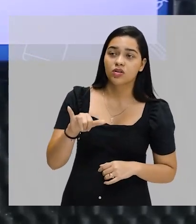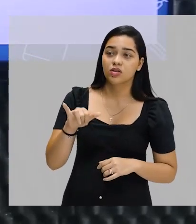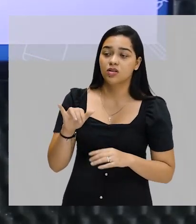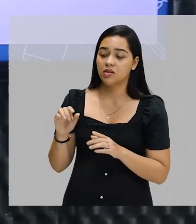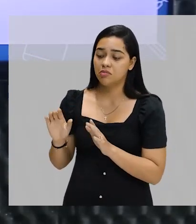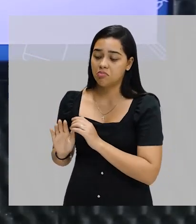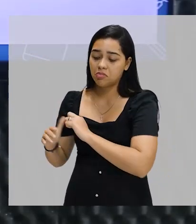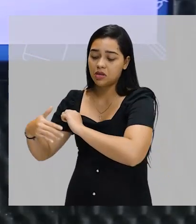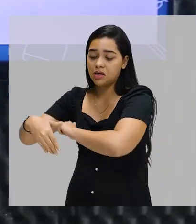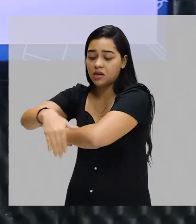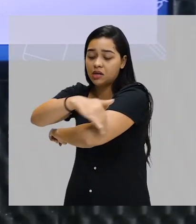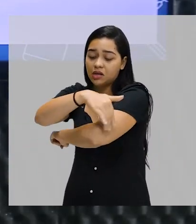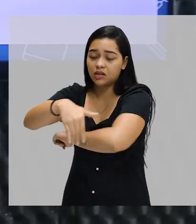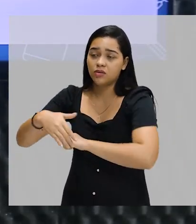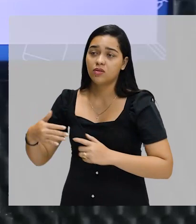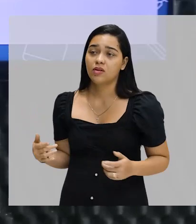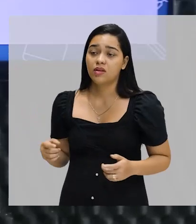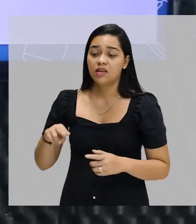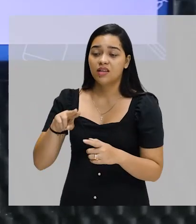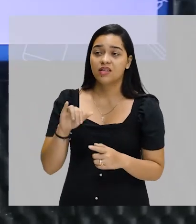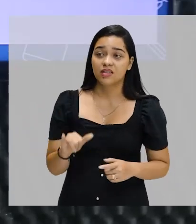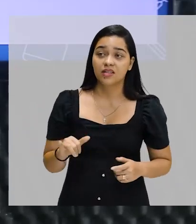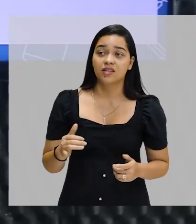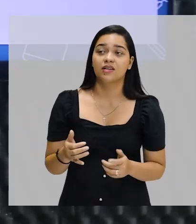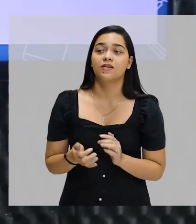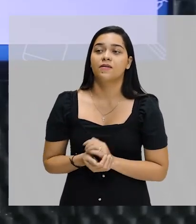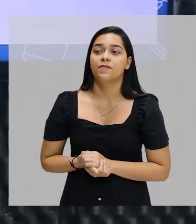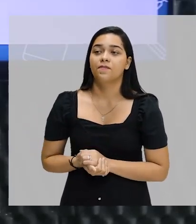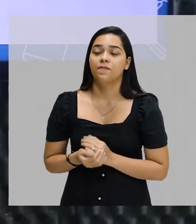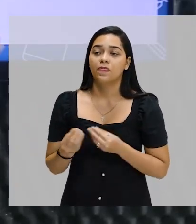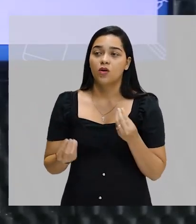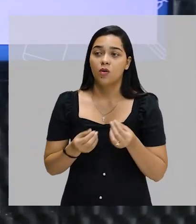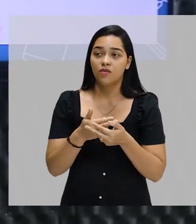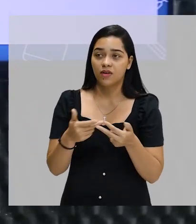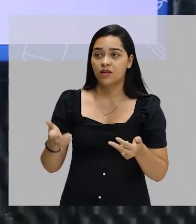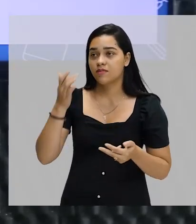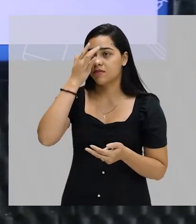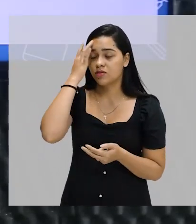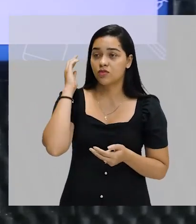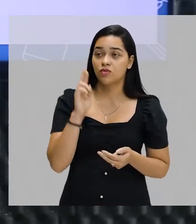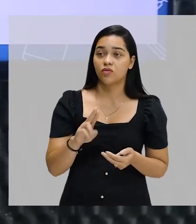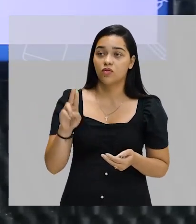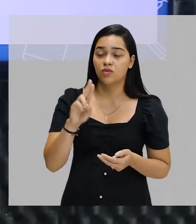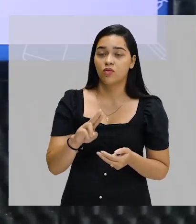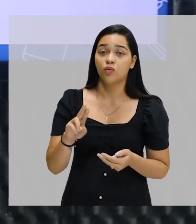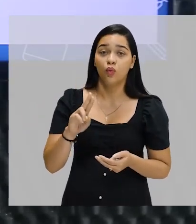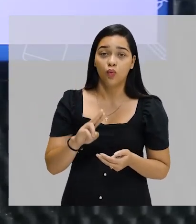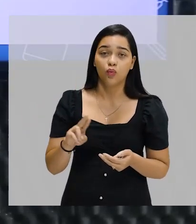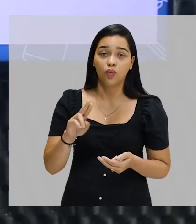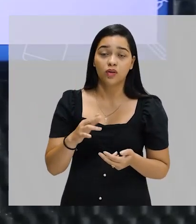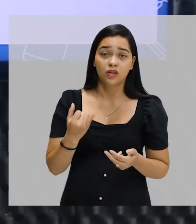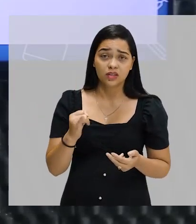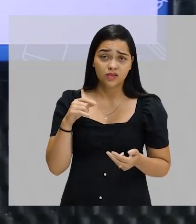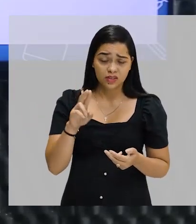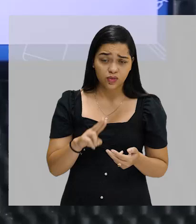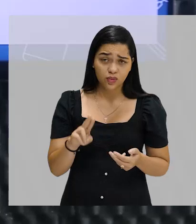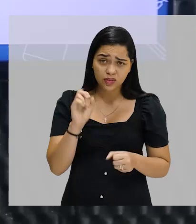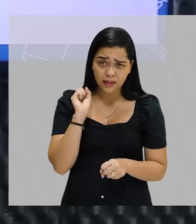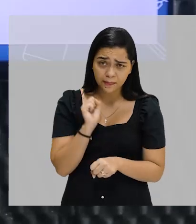canto nenhum, não existe ni, tá? Como muita gente usa na coloquialidade. Então, se você